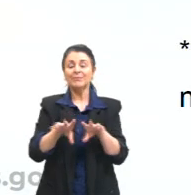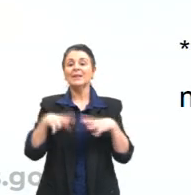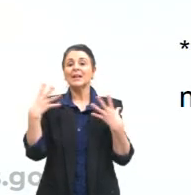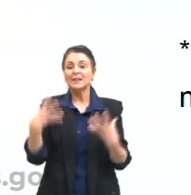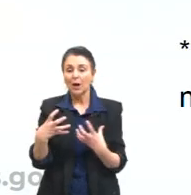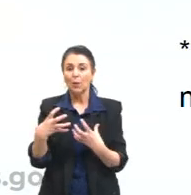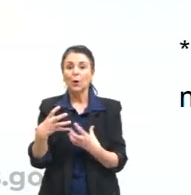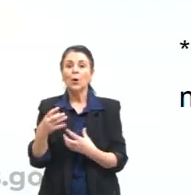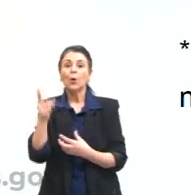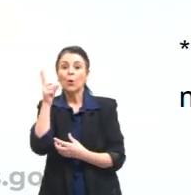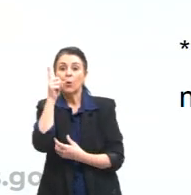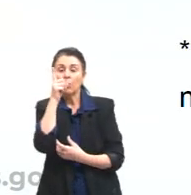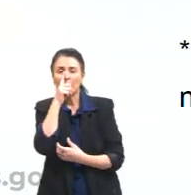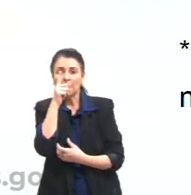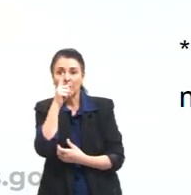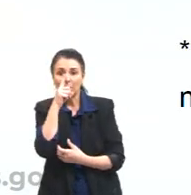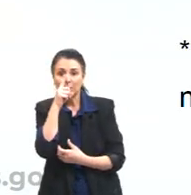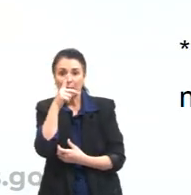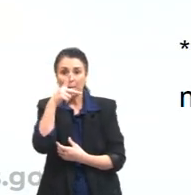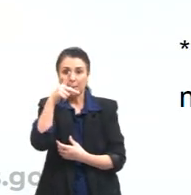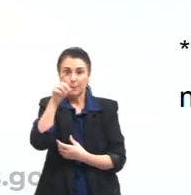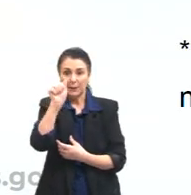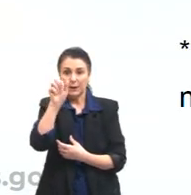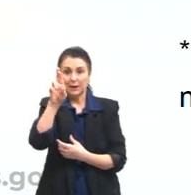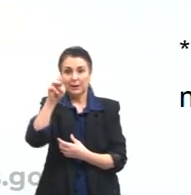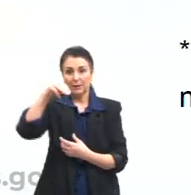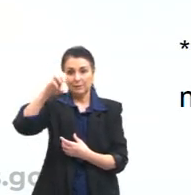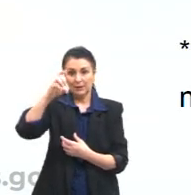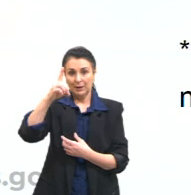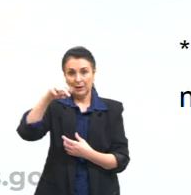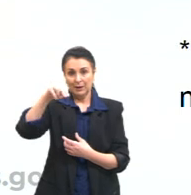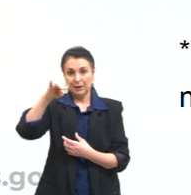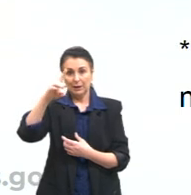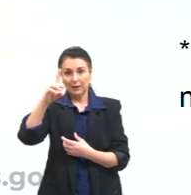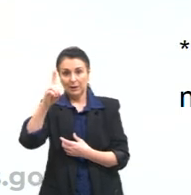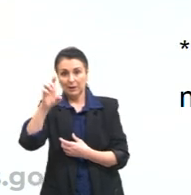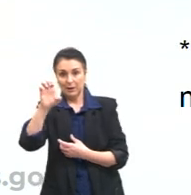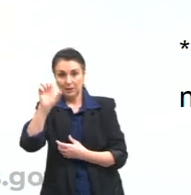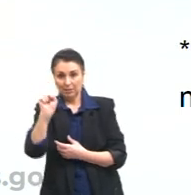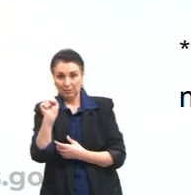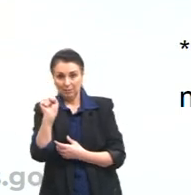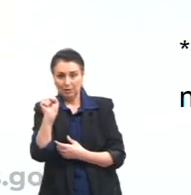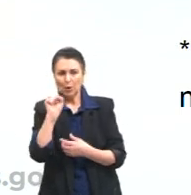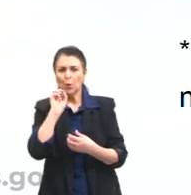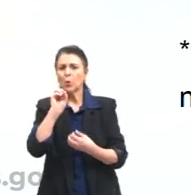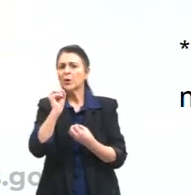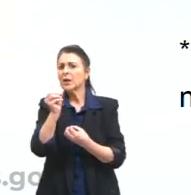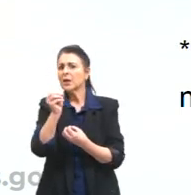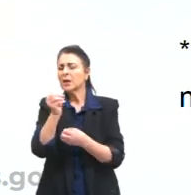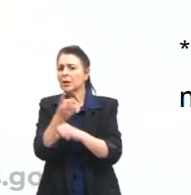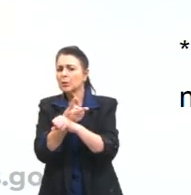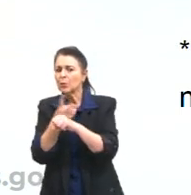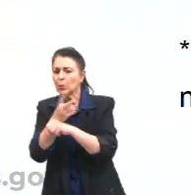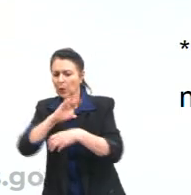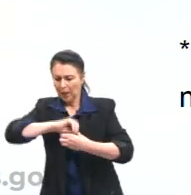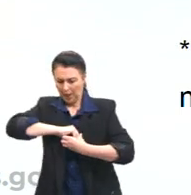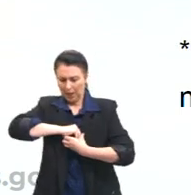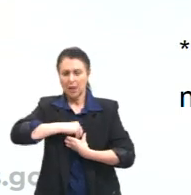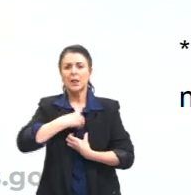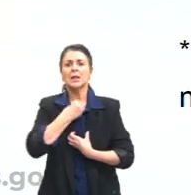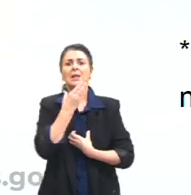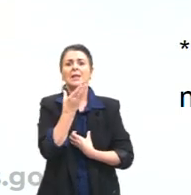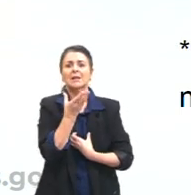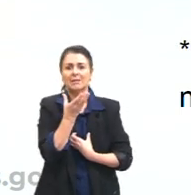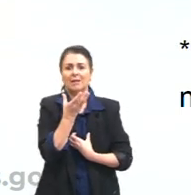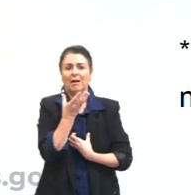parmenes começam a buscar a essência e aí as cência né aí vai começar a dividir a questão da